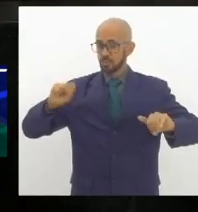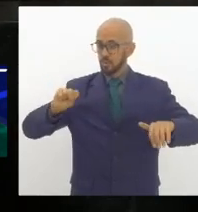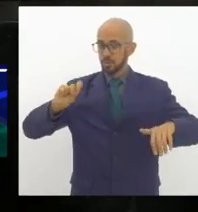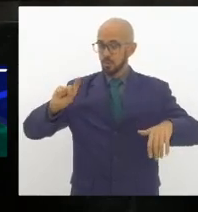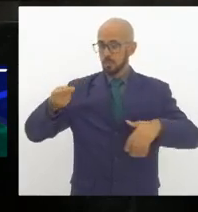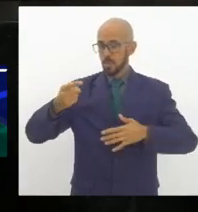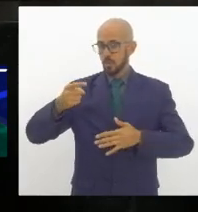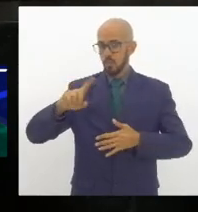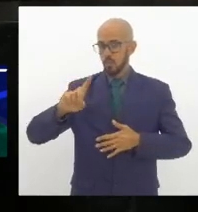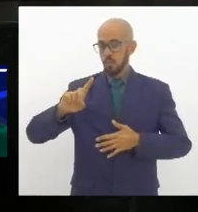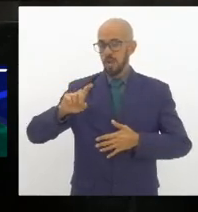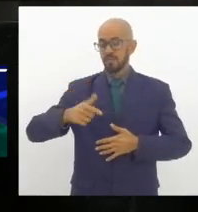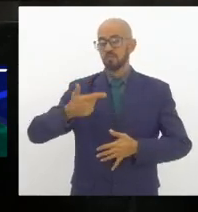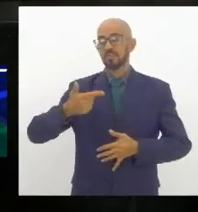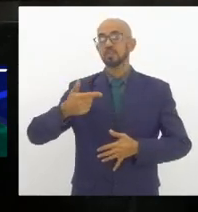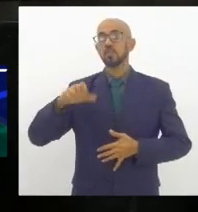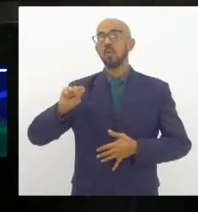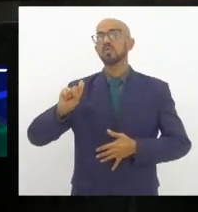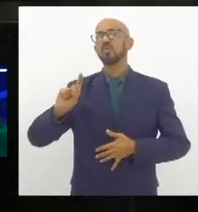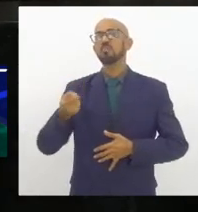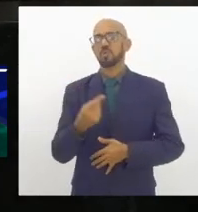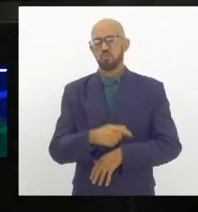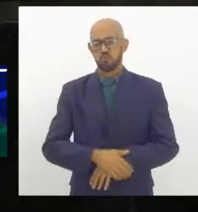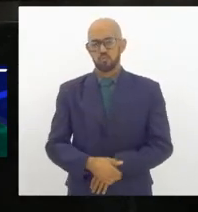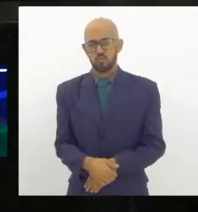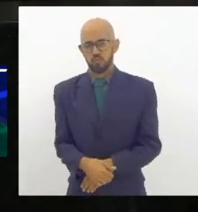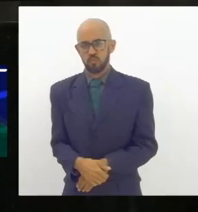seriam 28.000